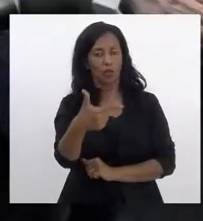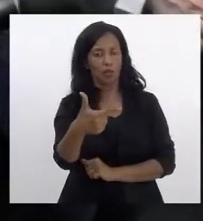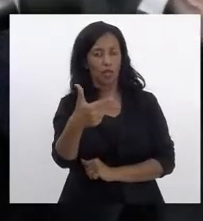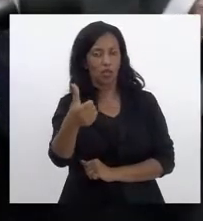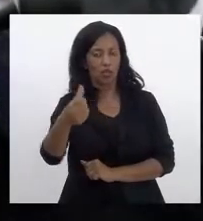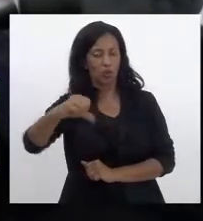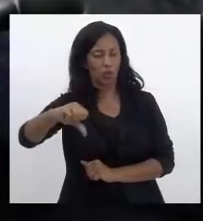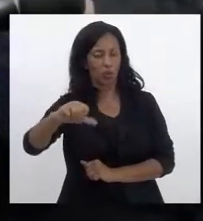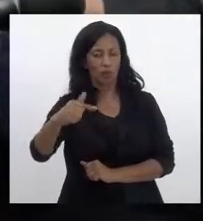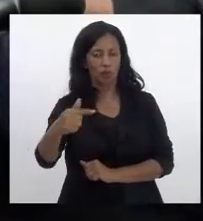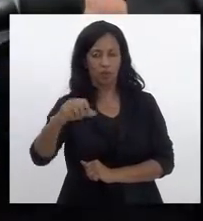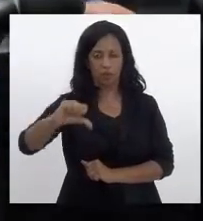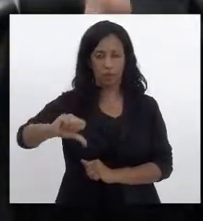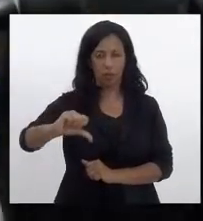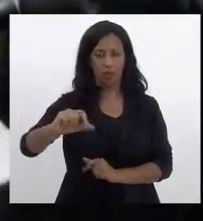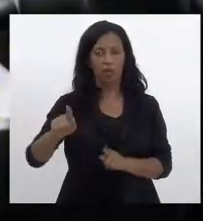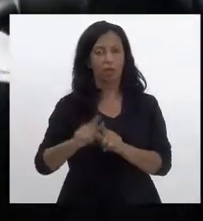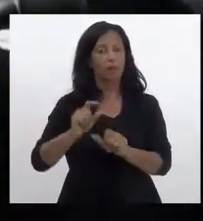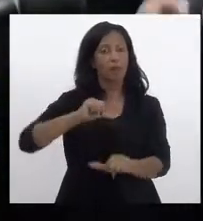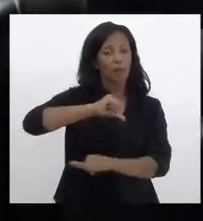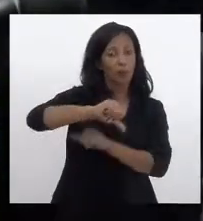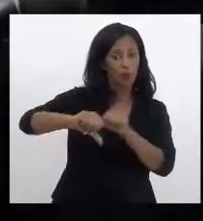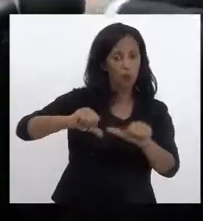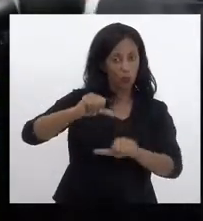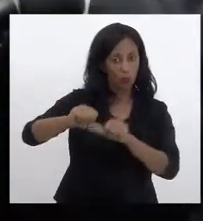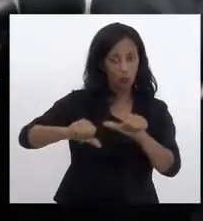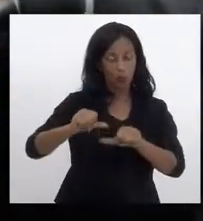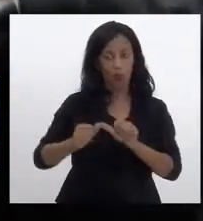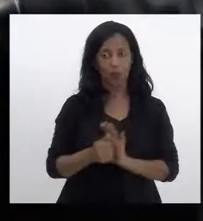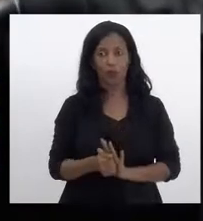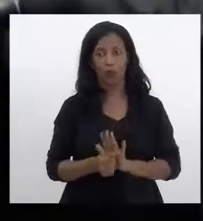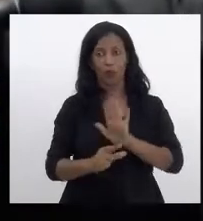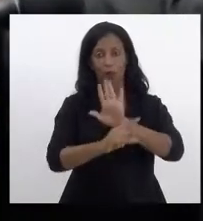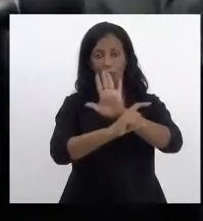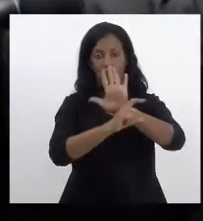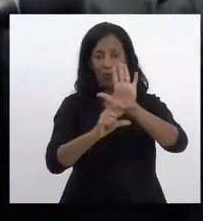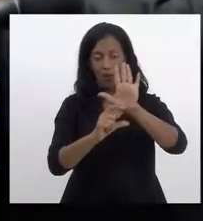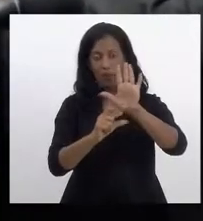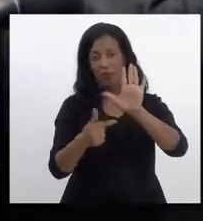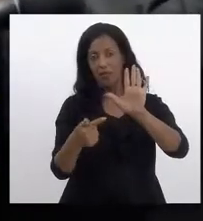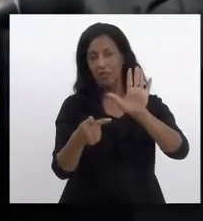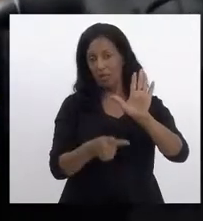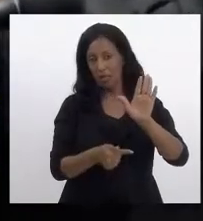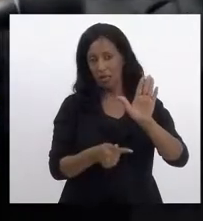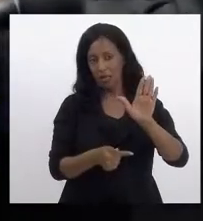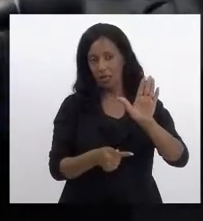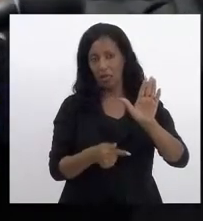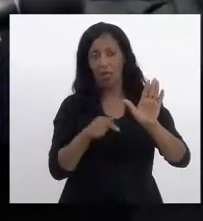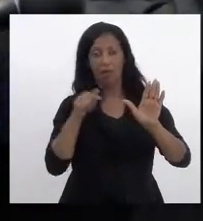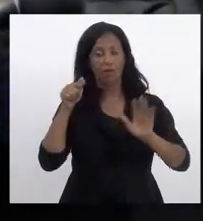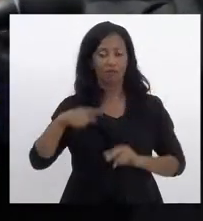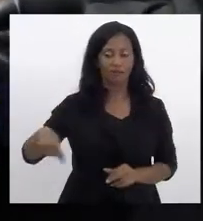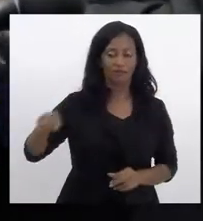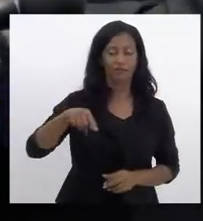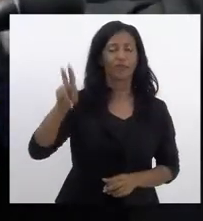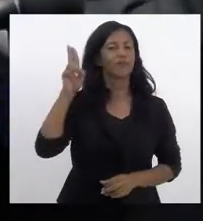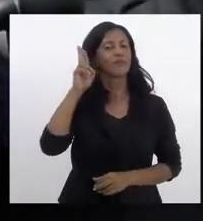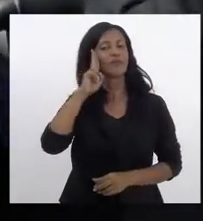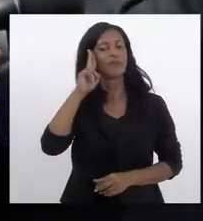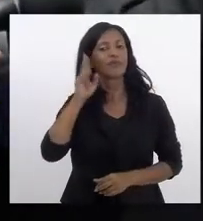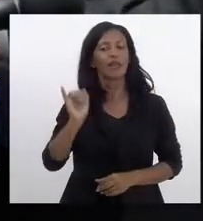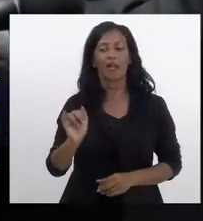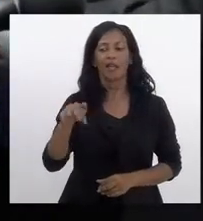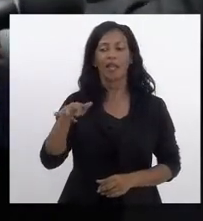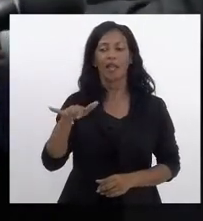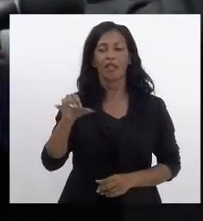79. Também modificar o parágrafo 7º. Aos militares do Estado inativo e